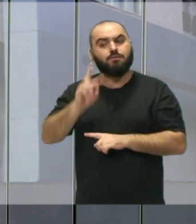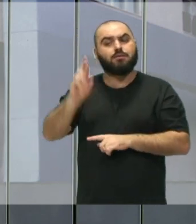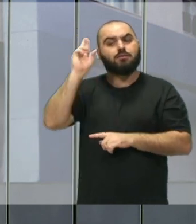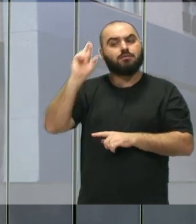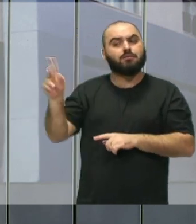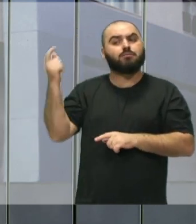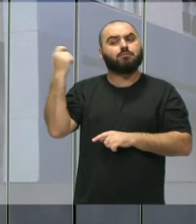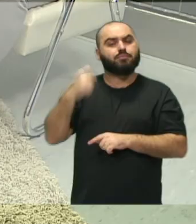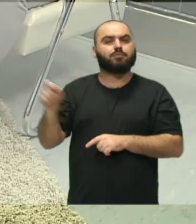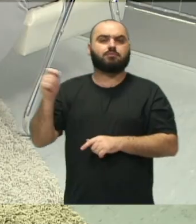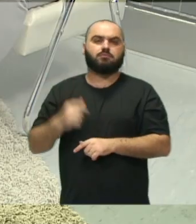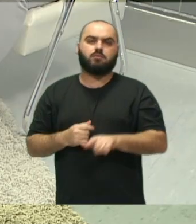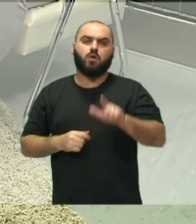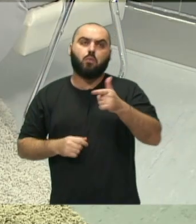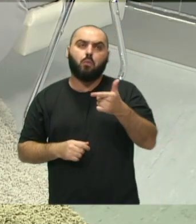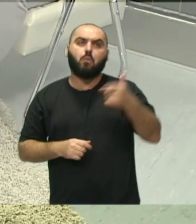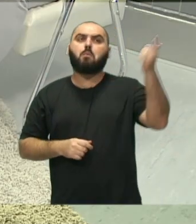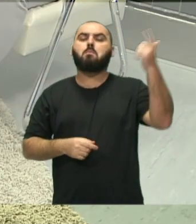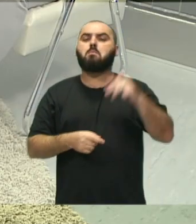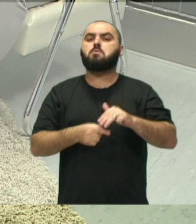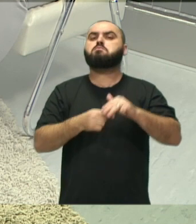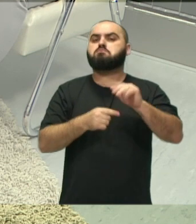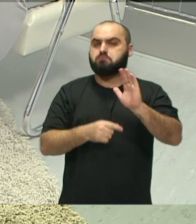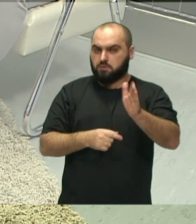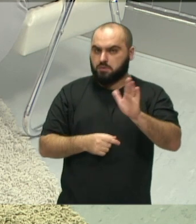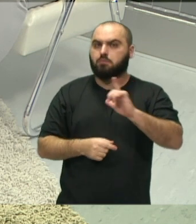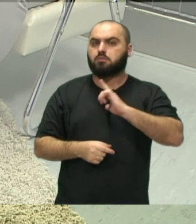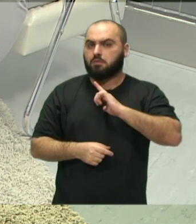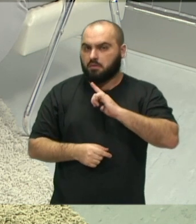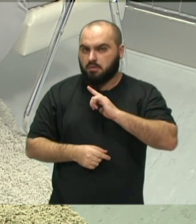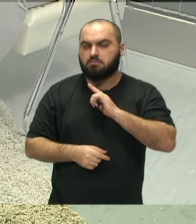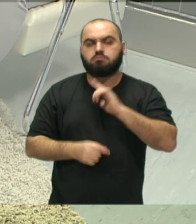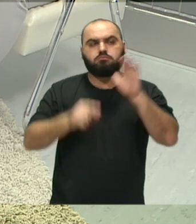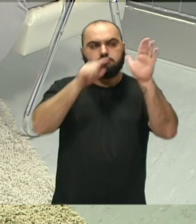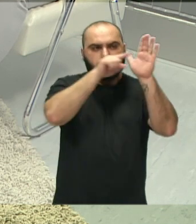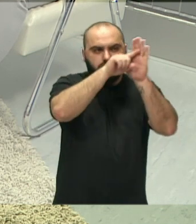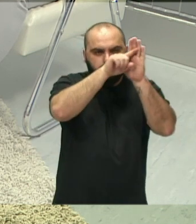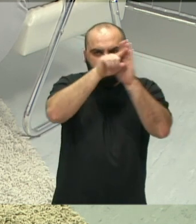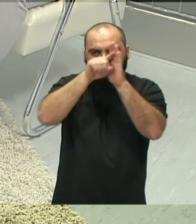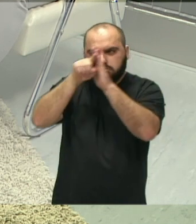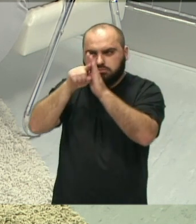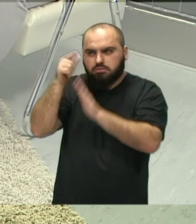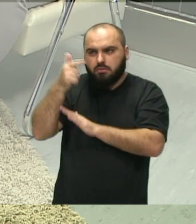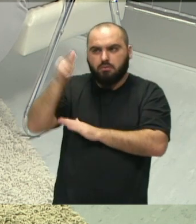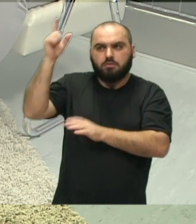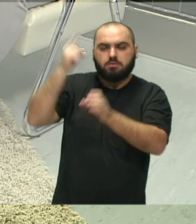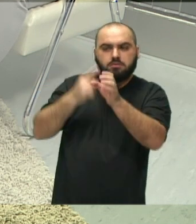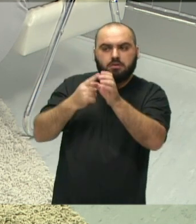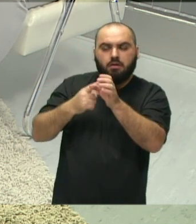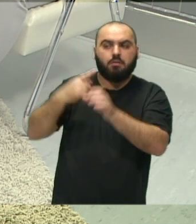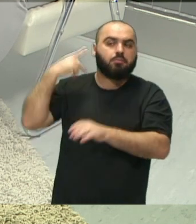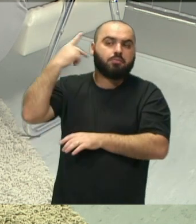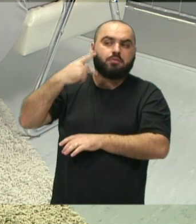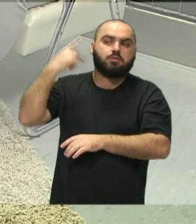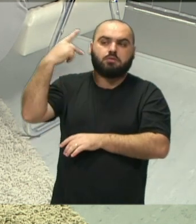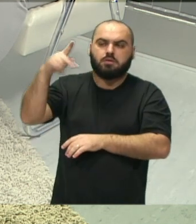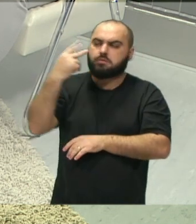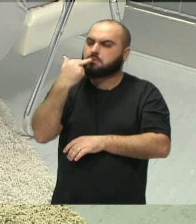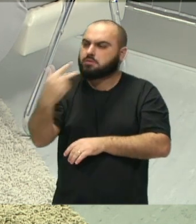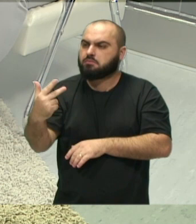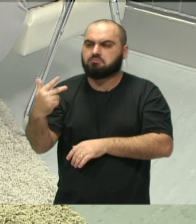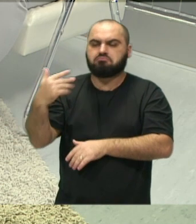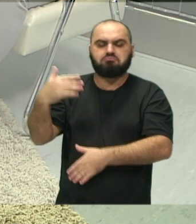Então, isso já existe em outros municípios. Tá? Nós temos observado em outras cidades essa política pública funcionando